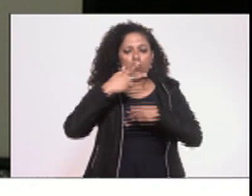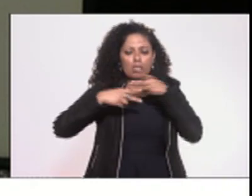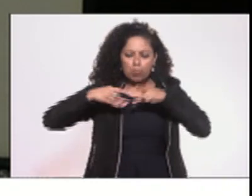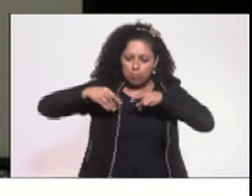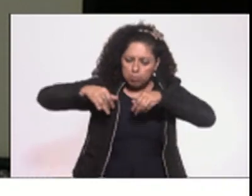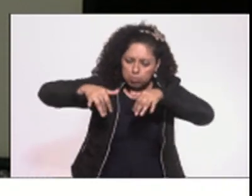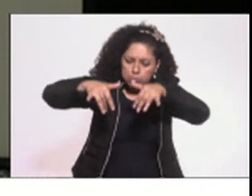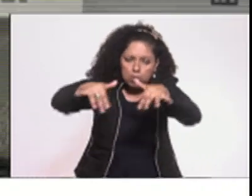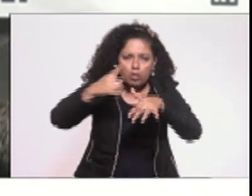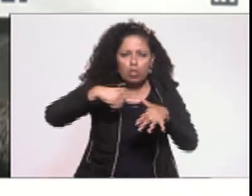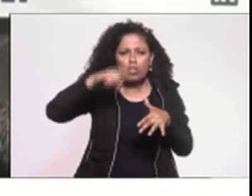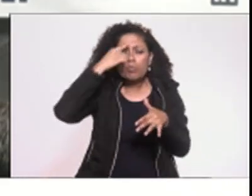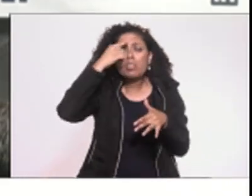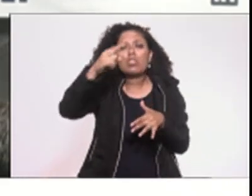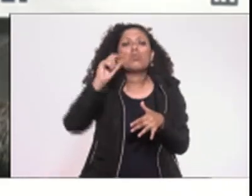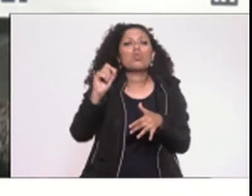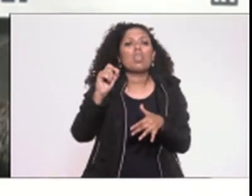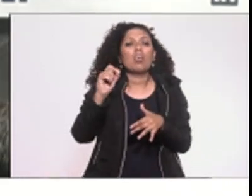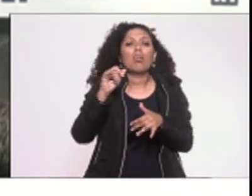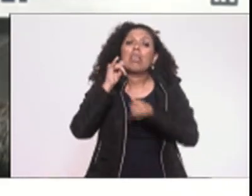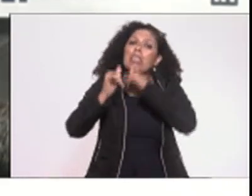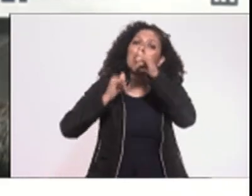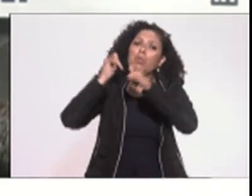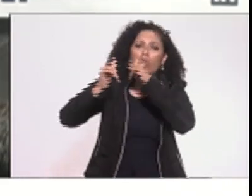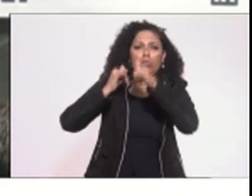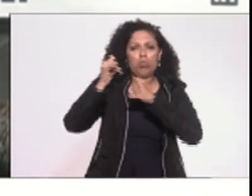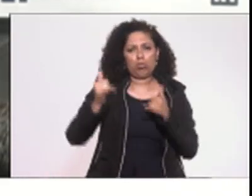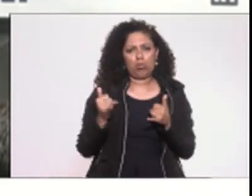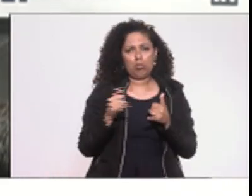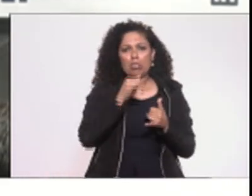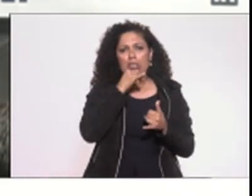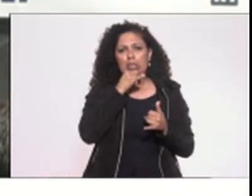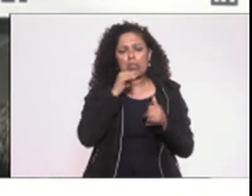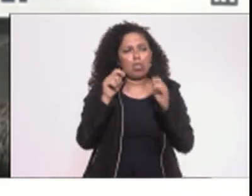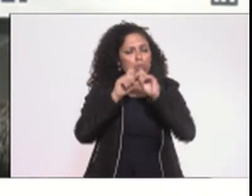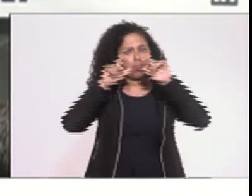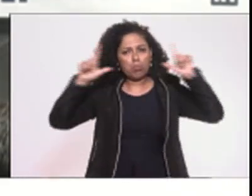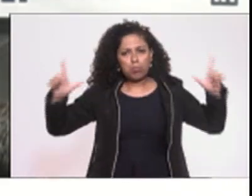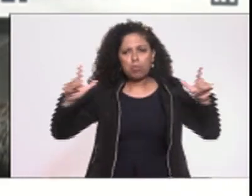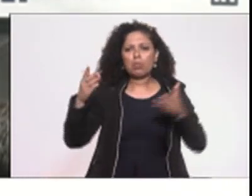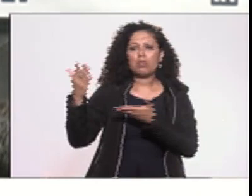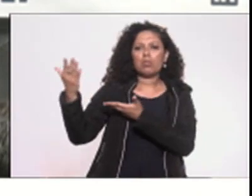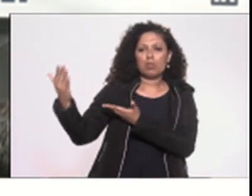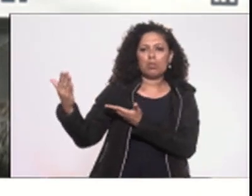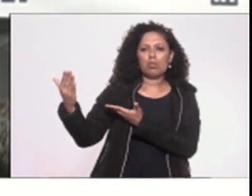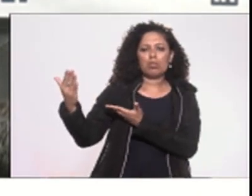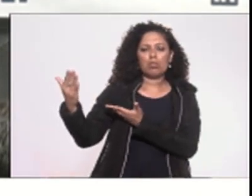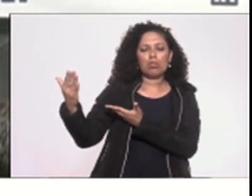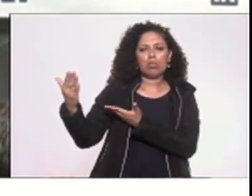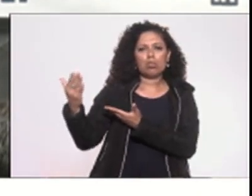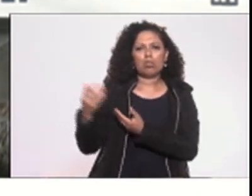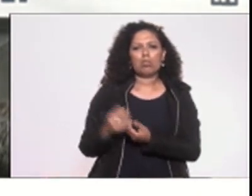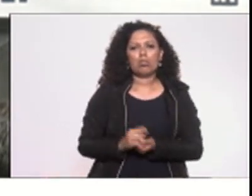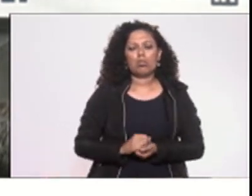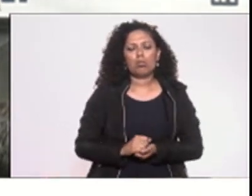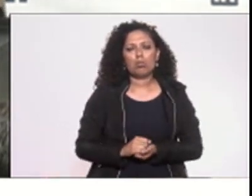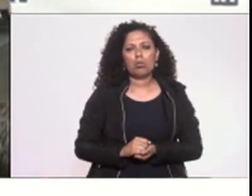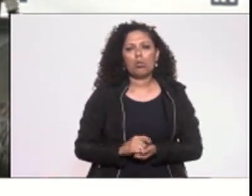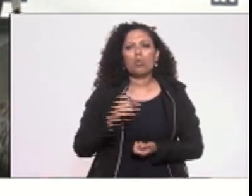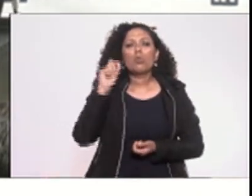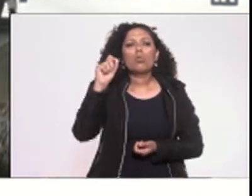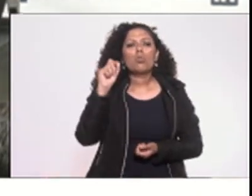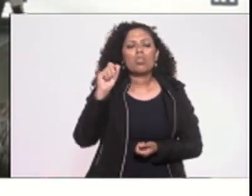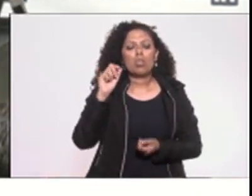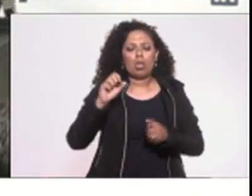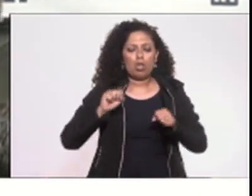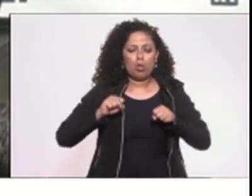fertilizantes, a gente pensa em fertilizantes químicos. Aqui está um panorama do que seria o